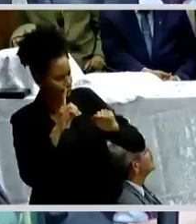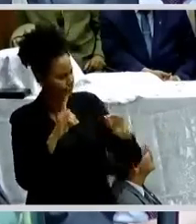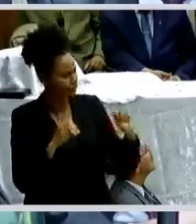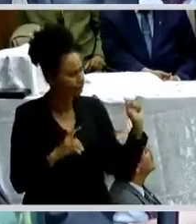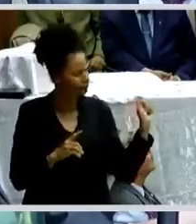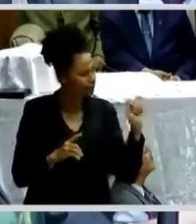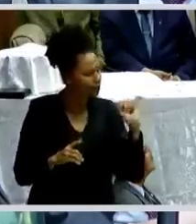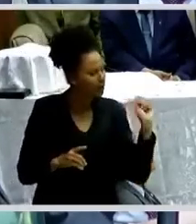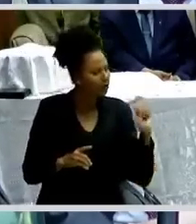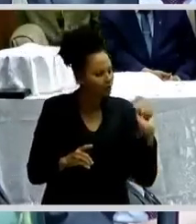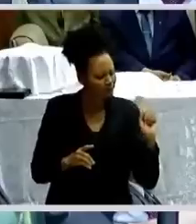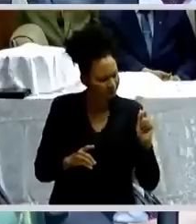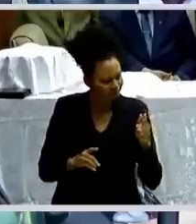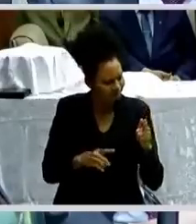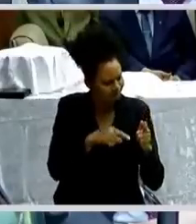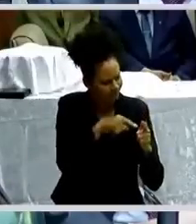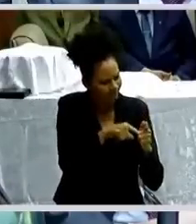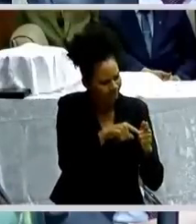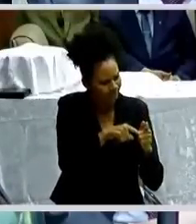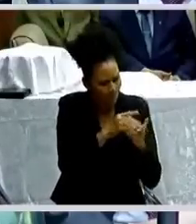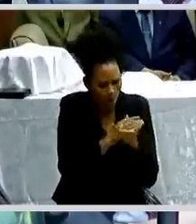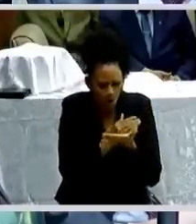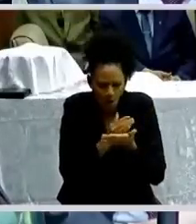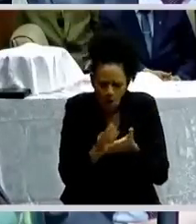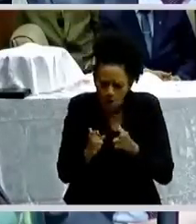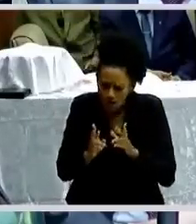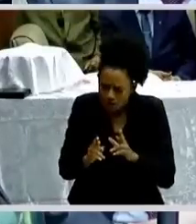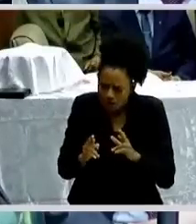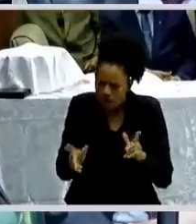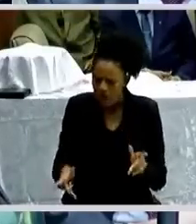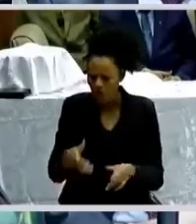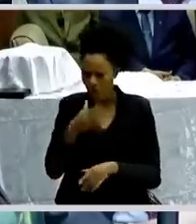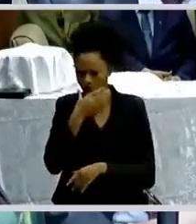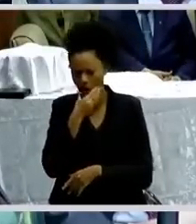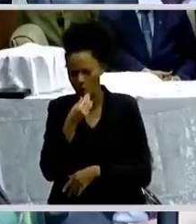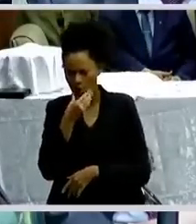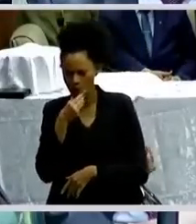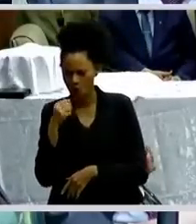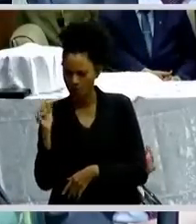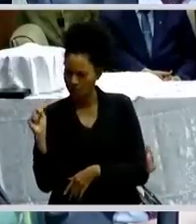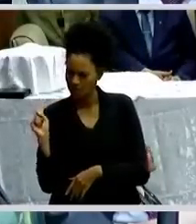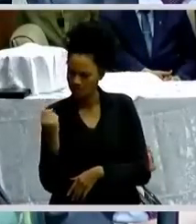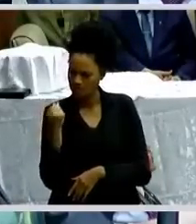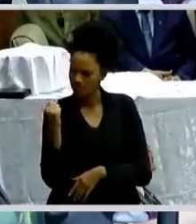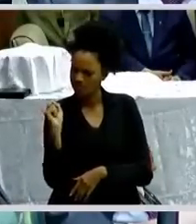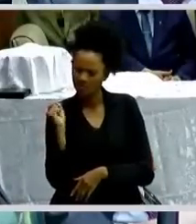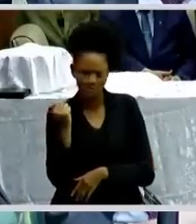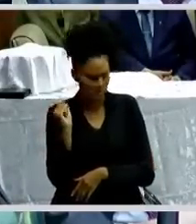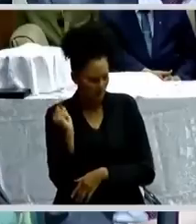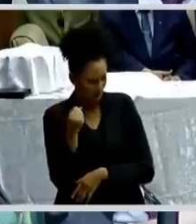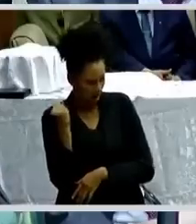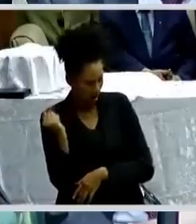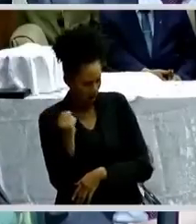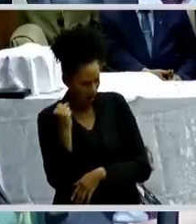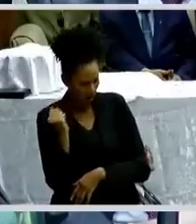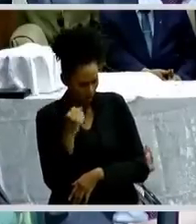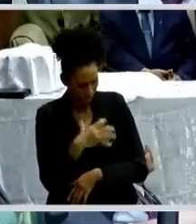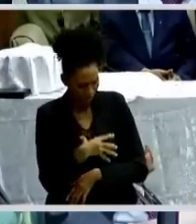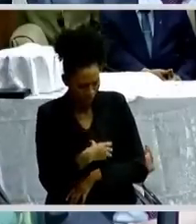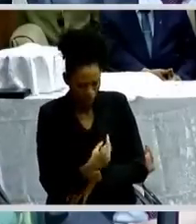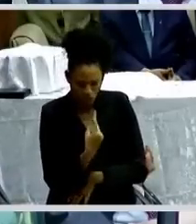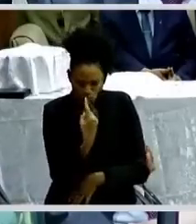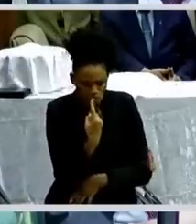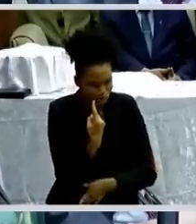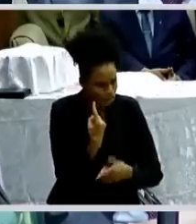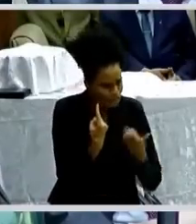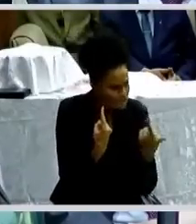aqui já começa a diferença. Saul, provavelmente filho único, filho de um fazendeiro, e